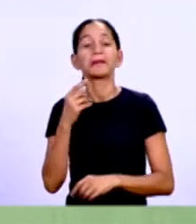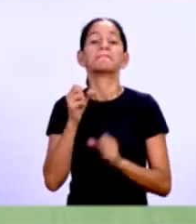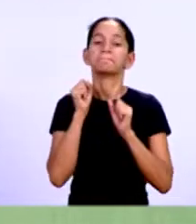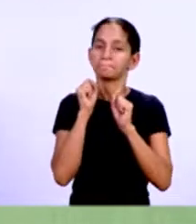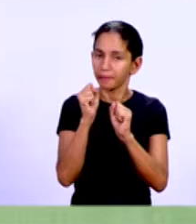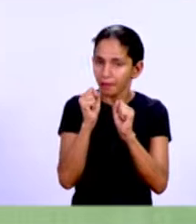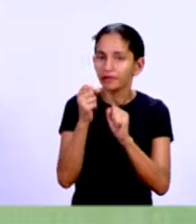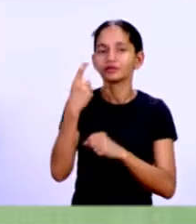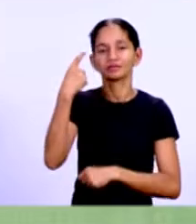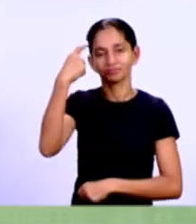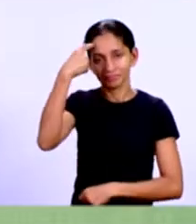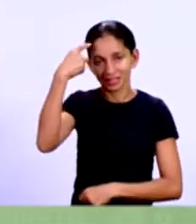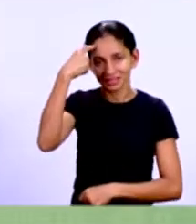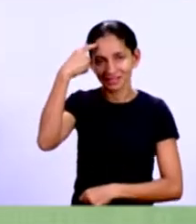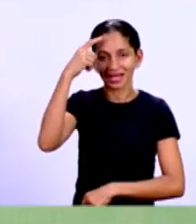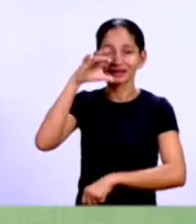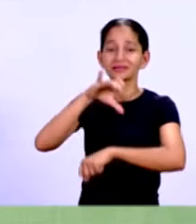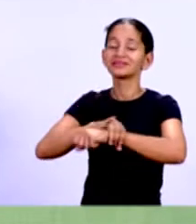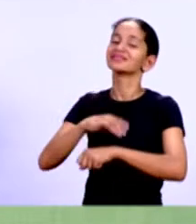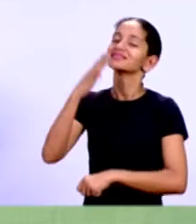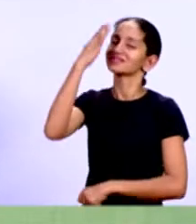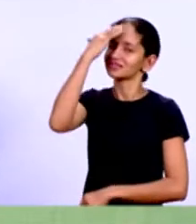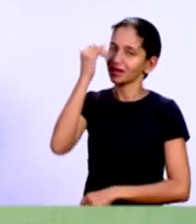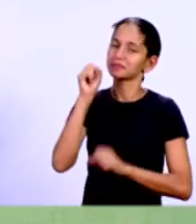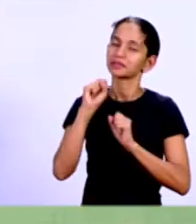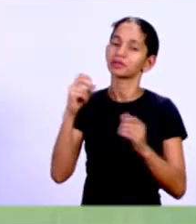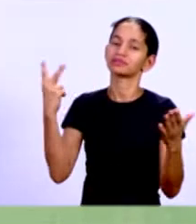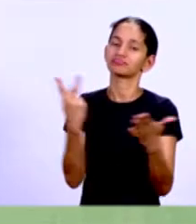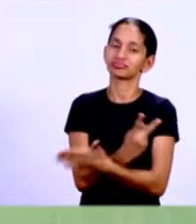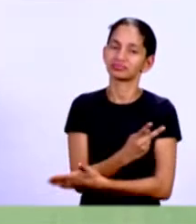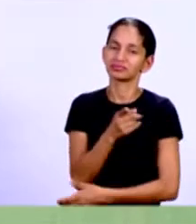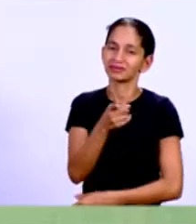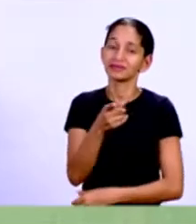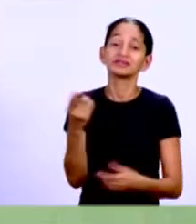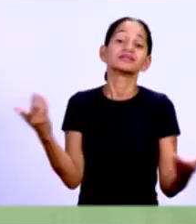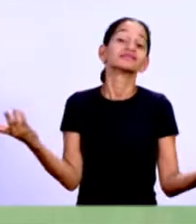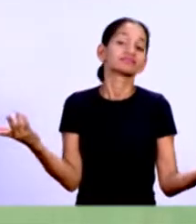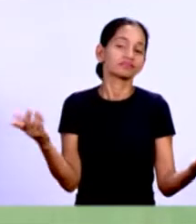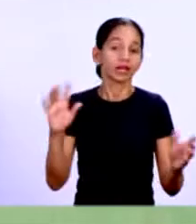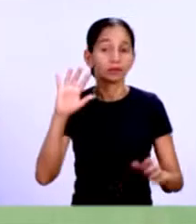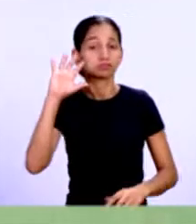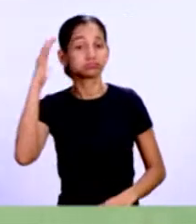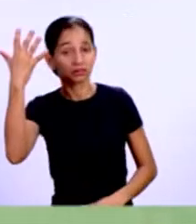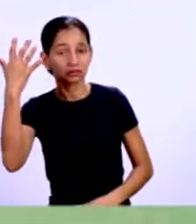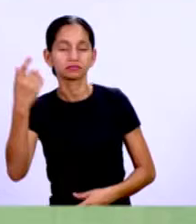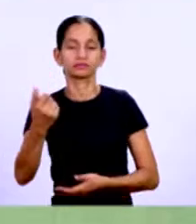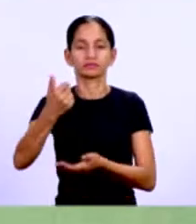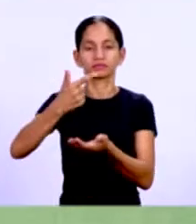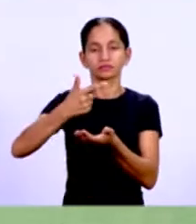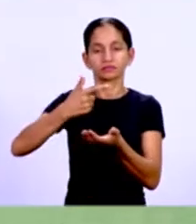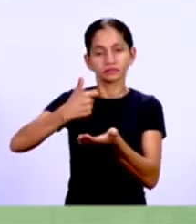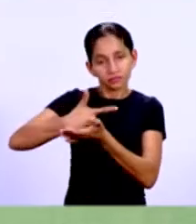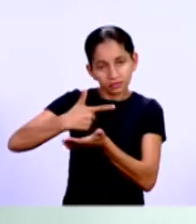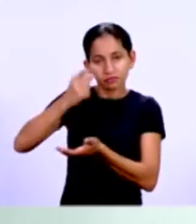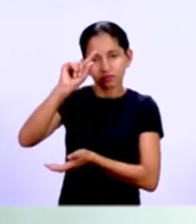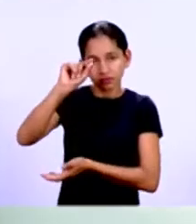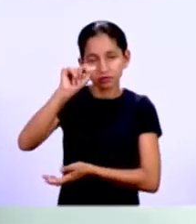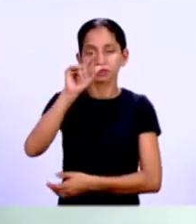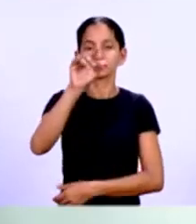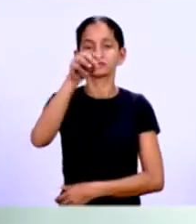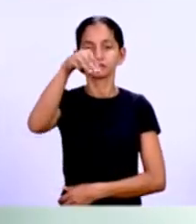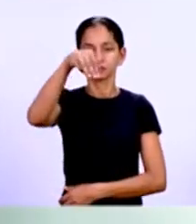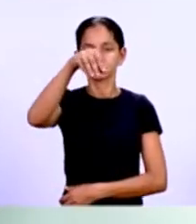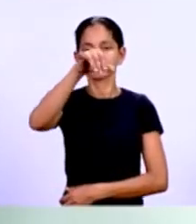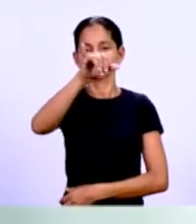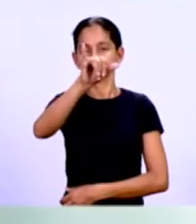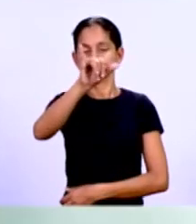de contas, você fez o seguro porque sabia dessa possibilidade, é inoportuno. Gente, mitigação é uma palavra que a gente usa quando a